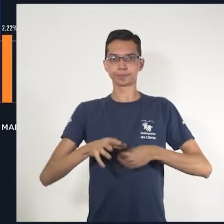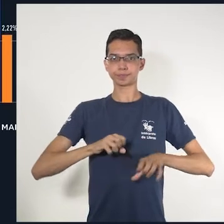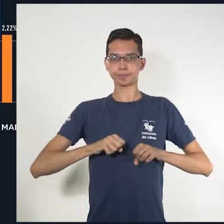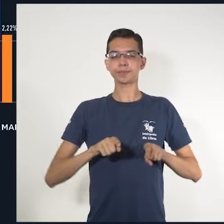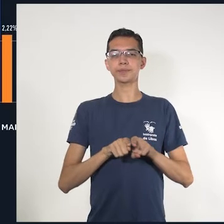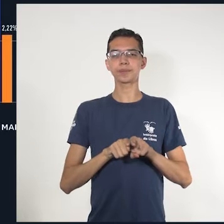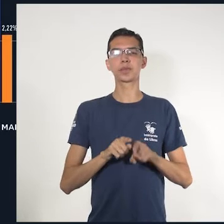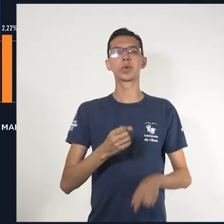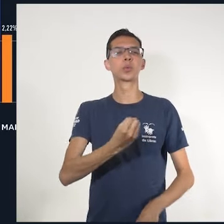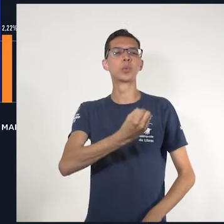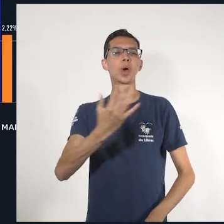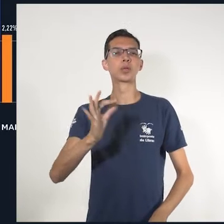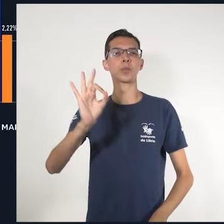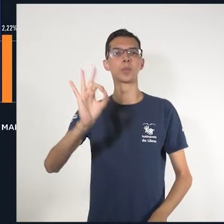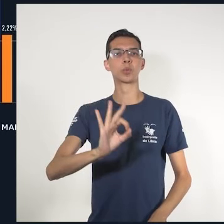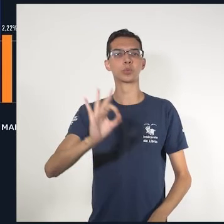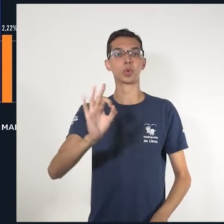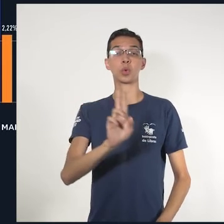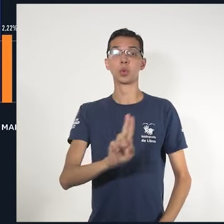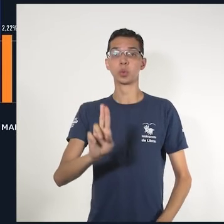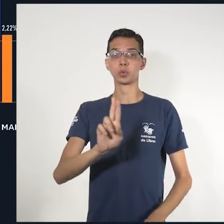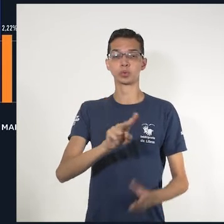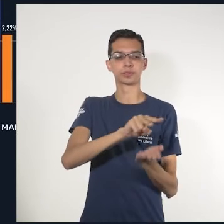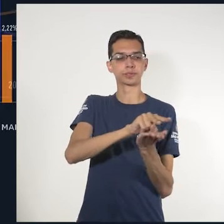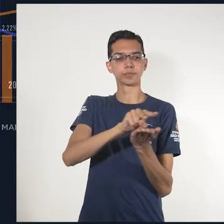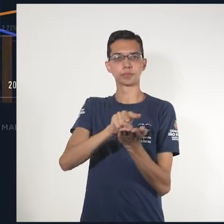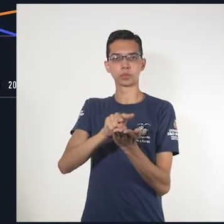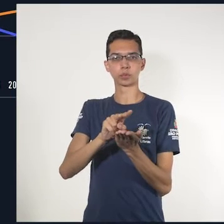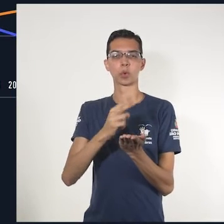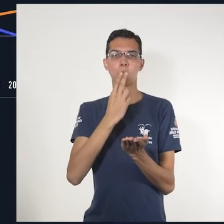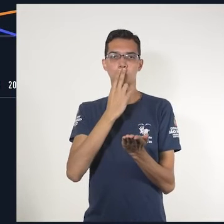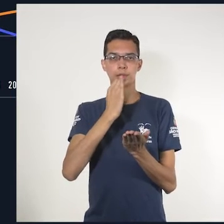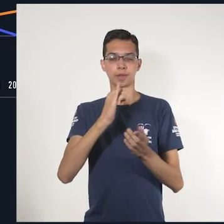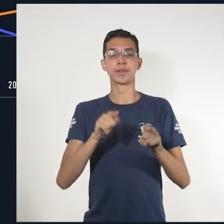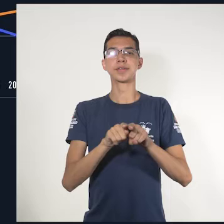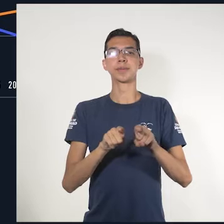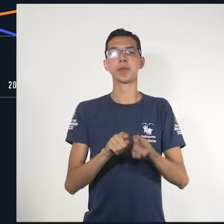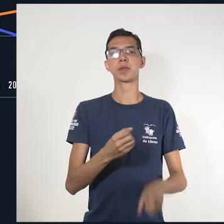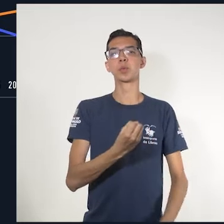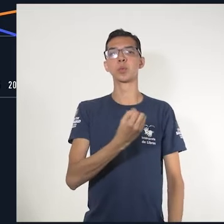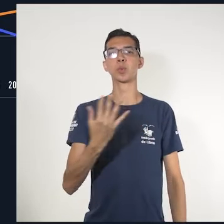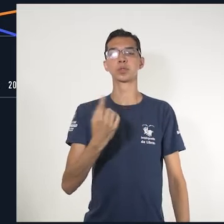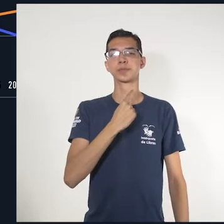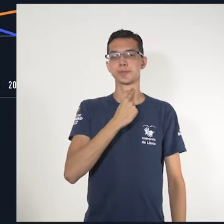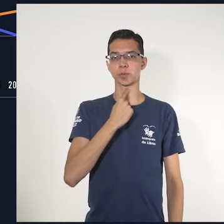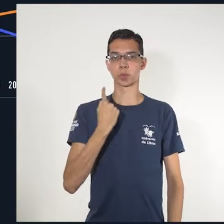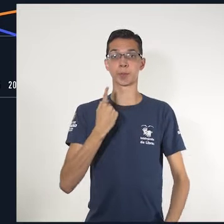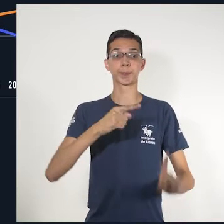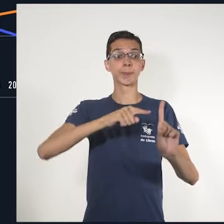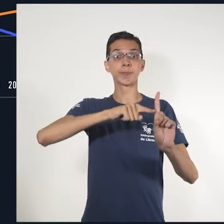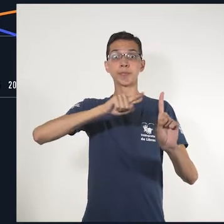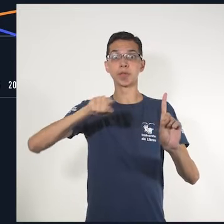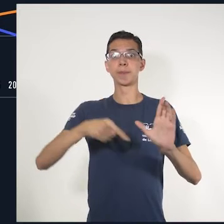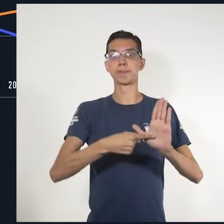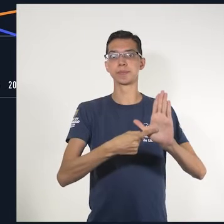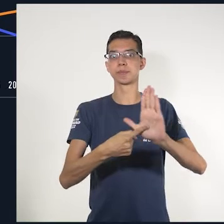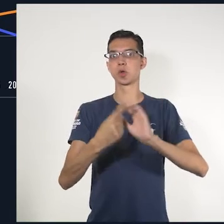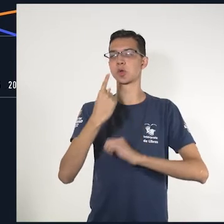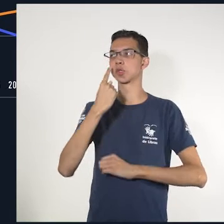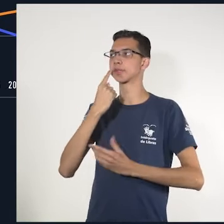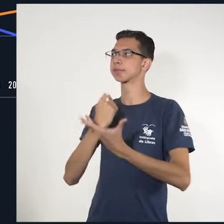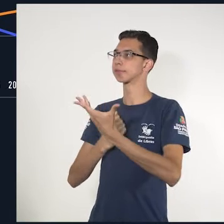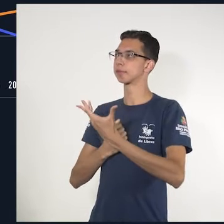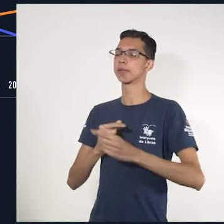e aqueles que foram a óbito. Esse gráfico mostra exatamente isso, quer dizer, a queda são